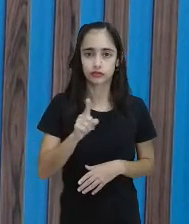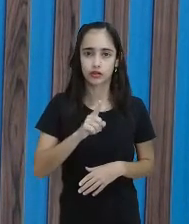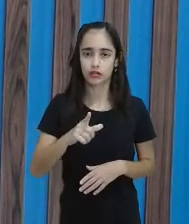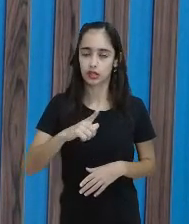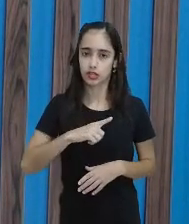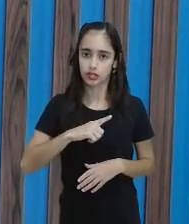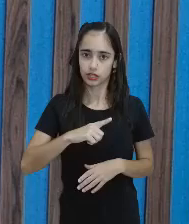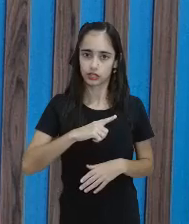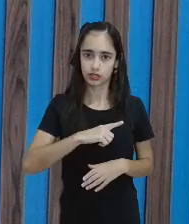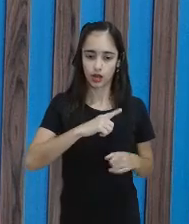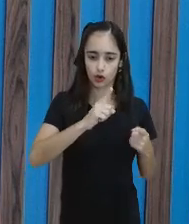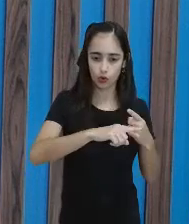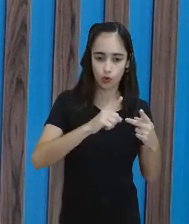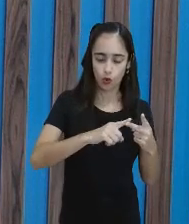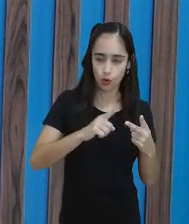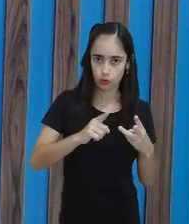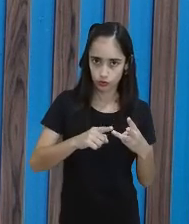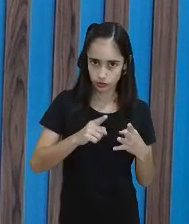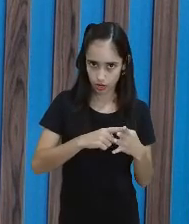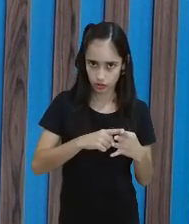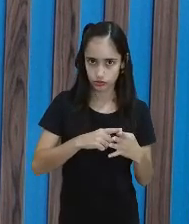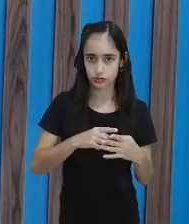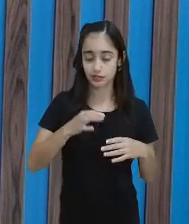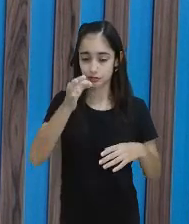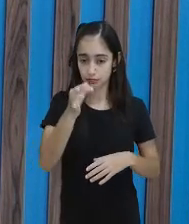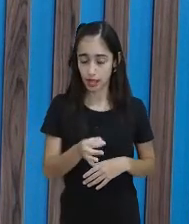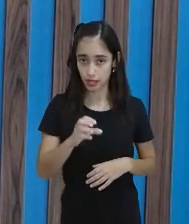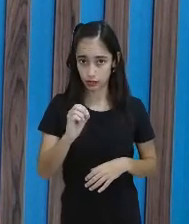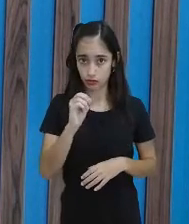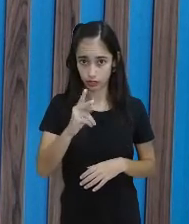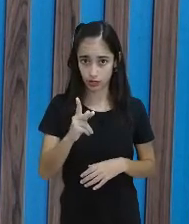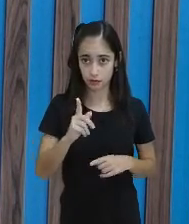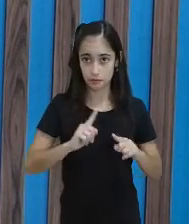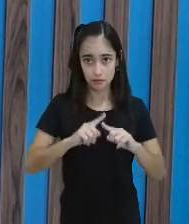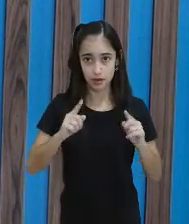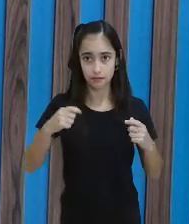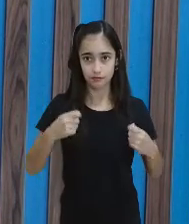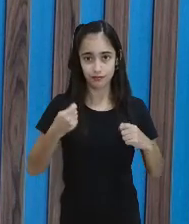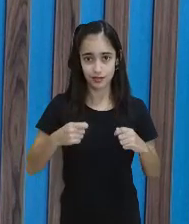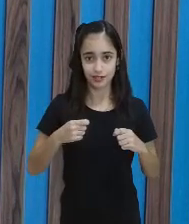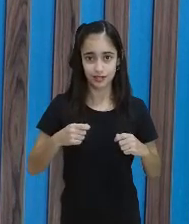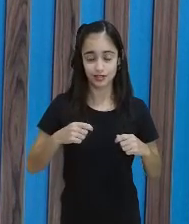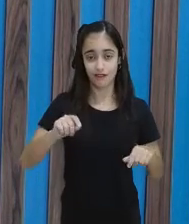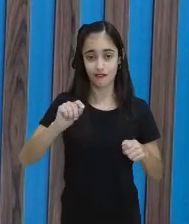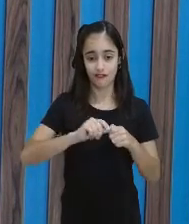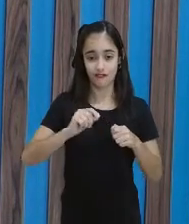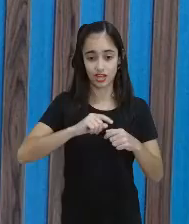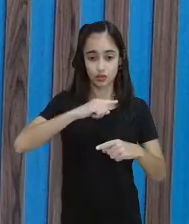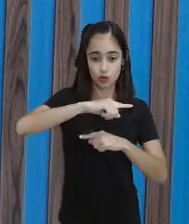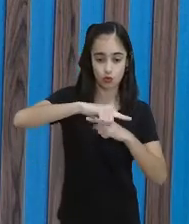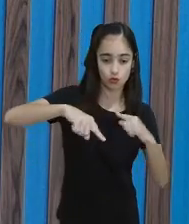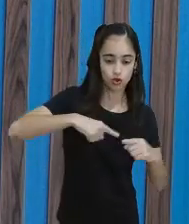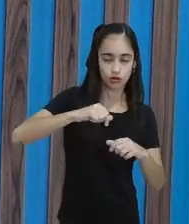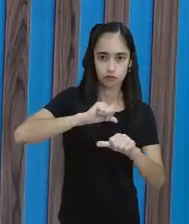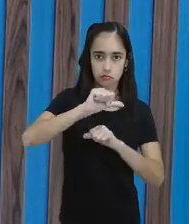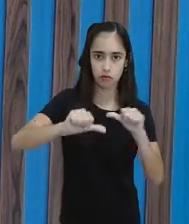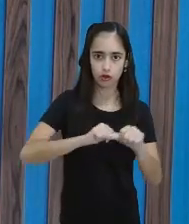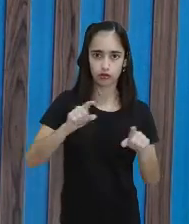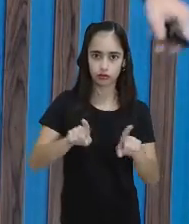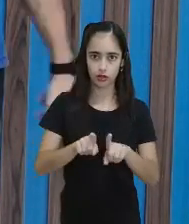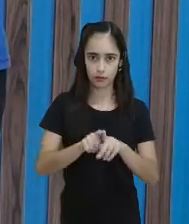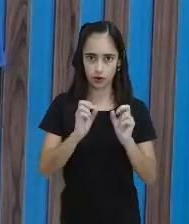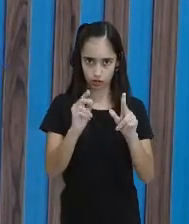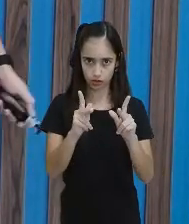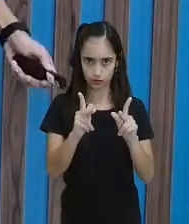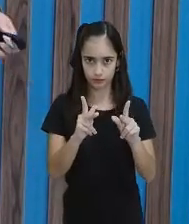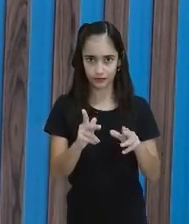no sentido anti-horário, mas quando a gente faz o rodízio no sentido horário. Então eu vou passar para o professor Ricardinho